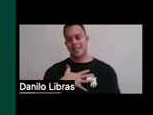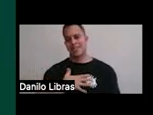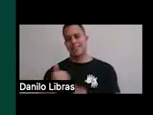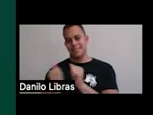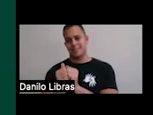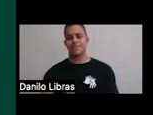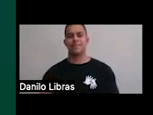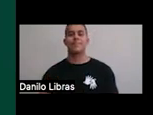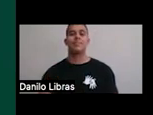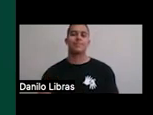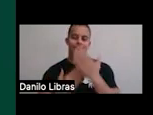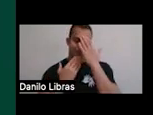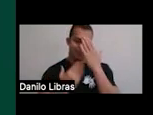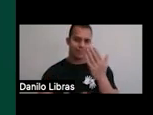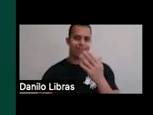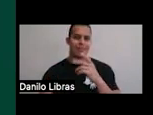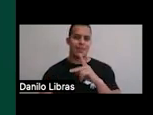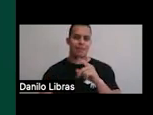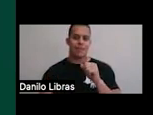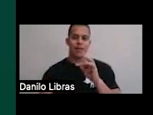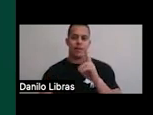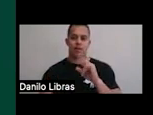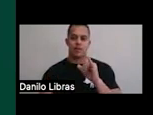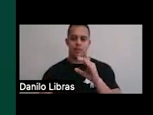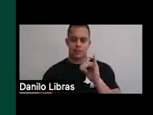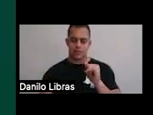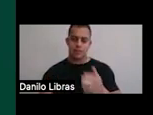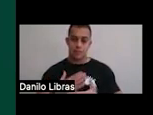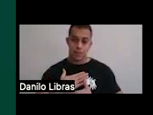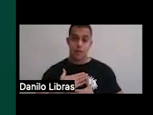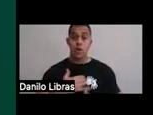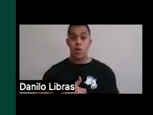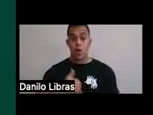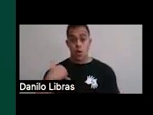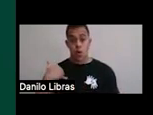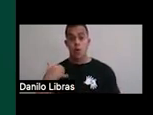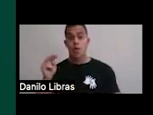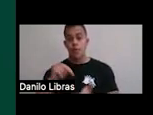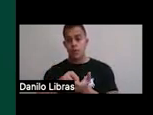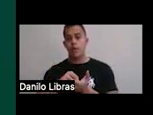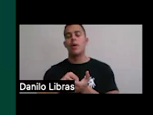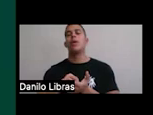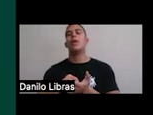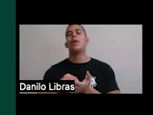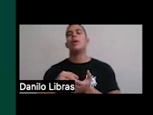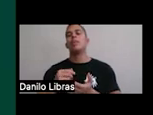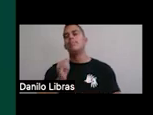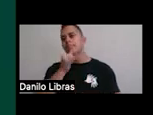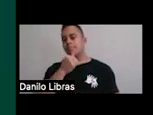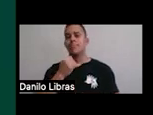obrigada, Patrícia. Para mim é uma honra estar apresentando para vocês. Estou vendo aqui. É uma pena não poder ver